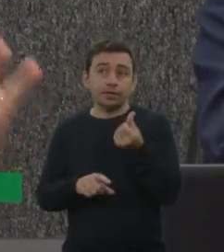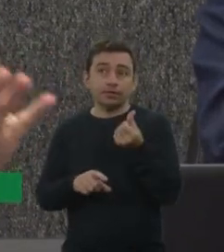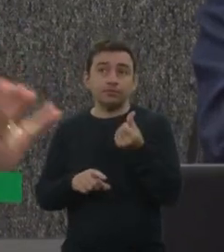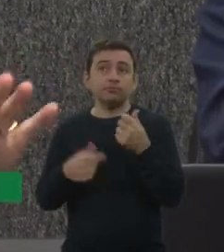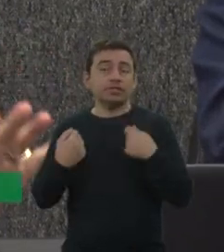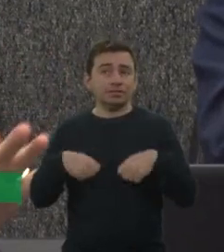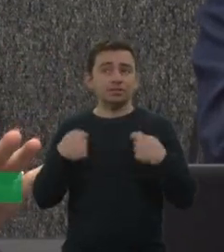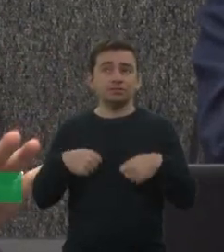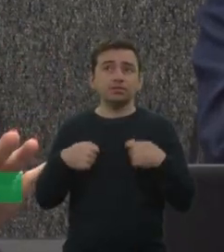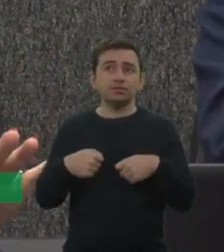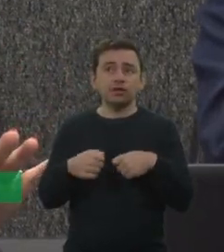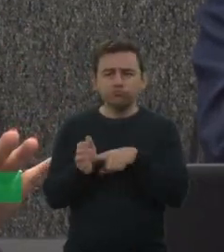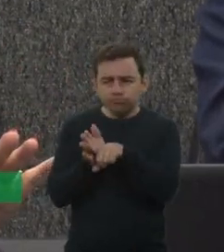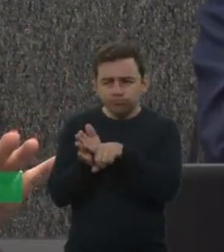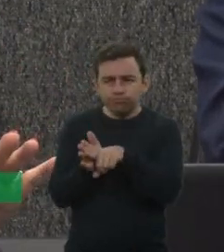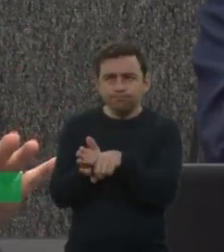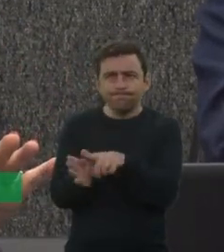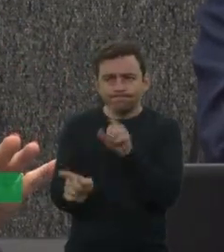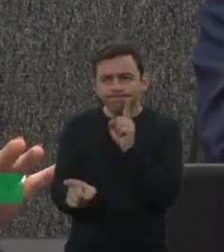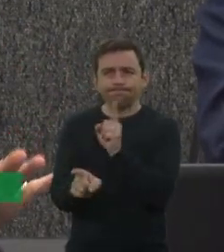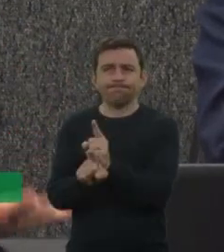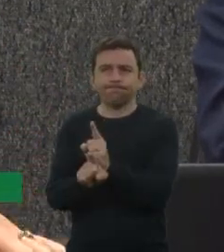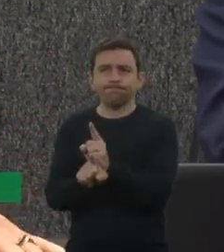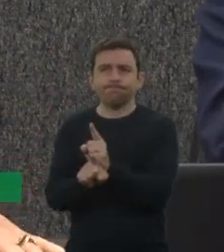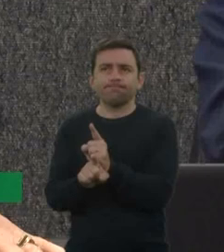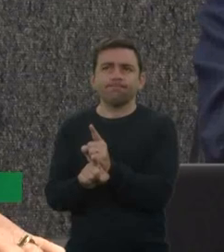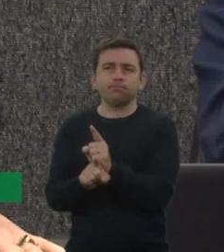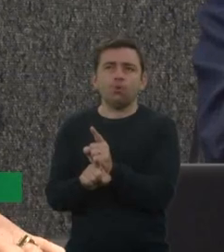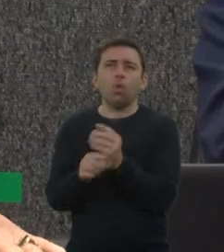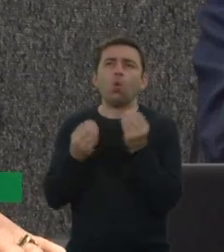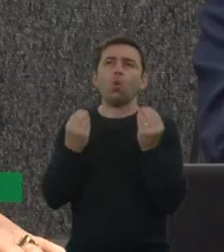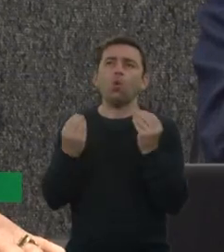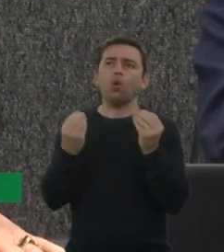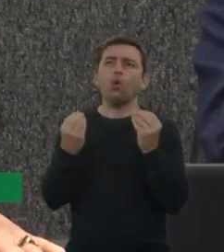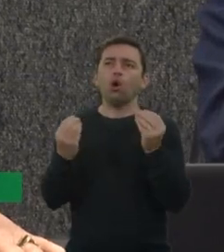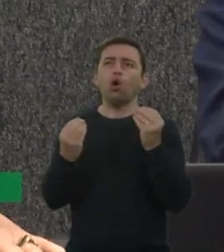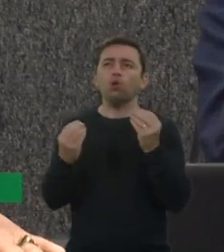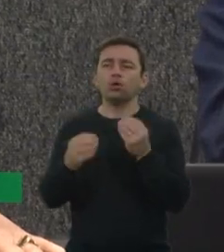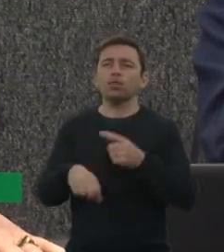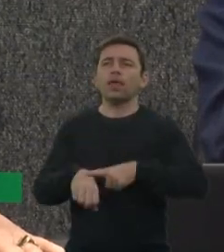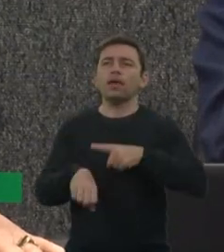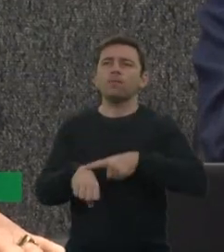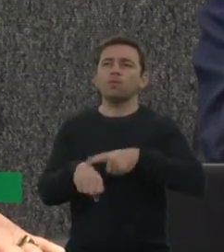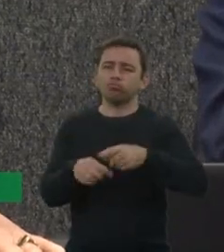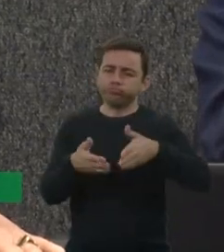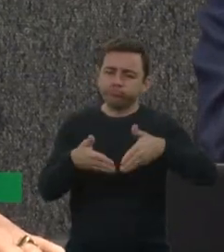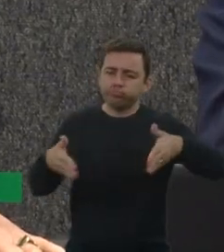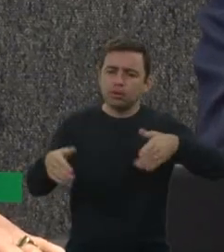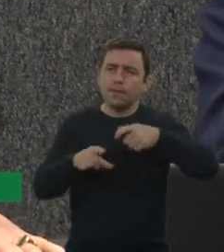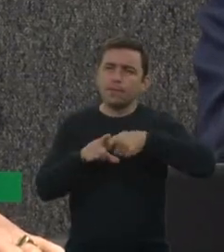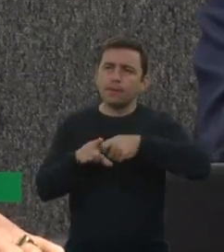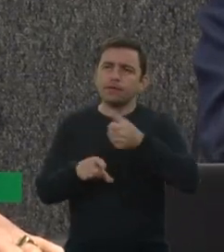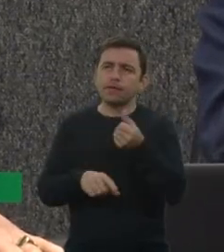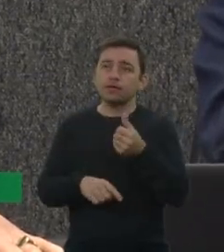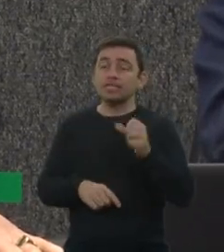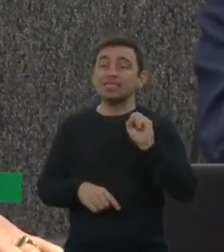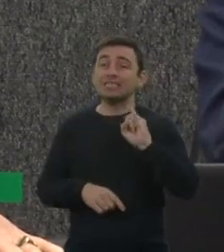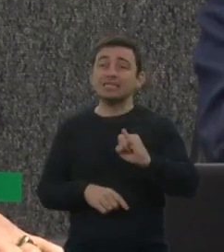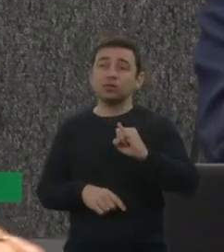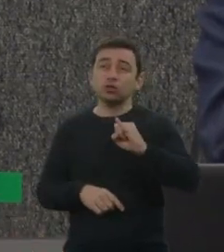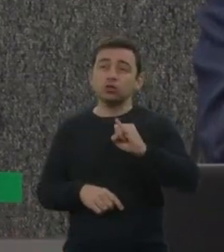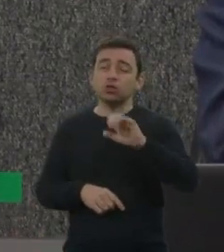conta desse diagnóstico em 6 meses. De que jeito dar conta desse diagnóstico em 6 meses, se, numa unidade básica de